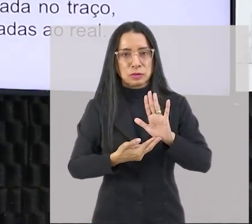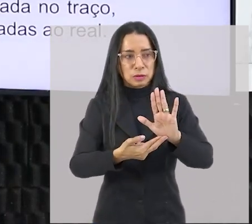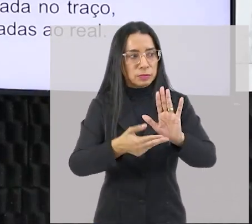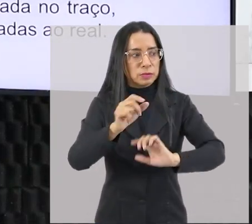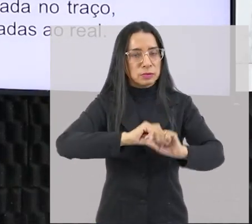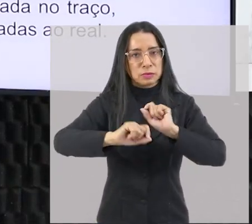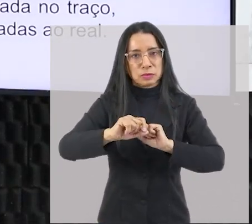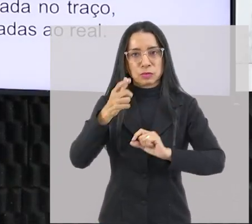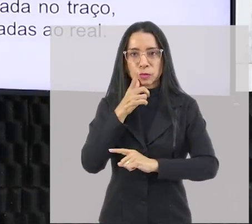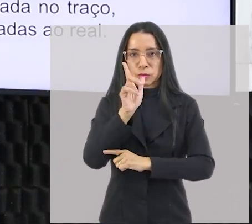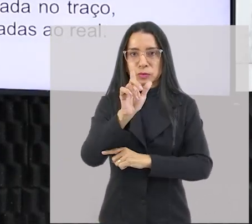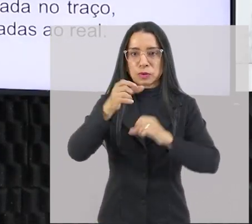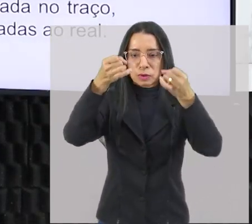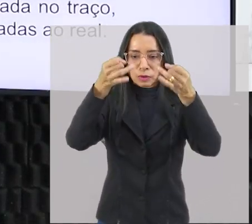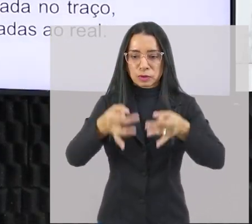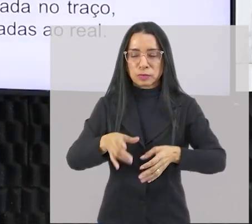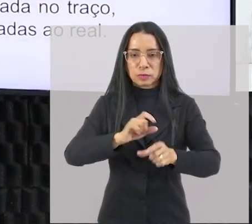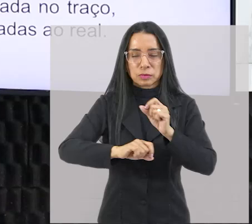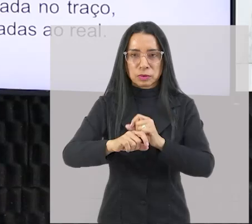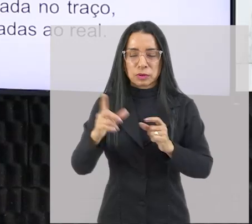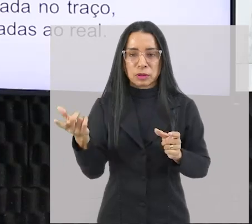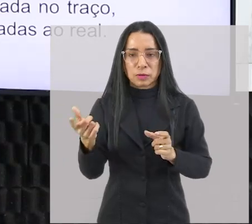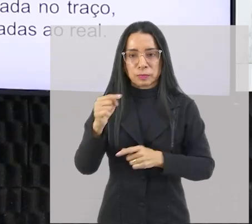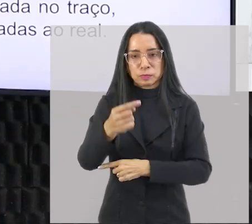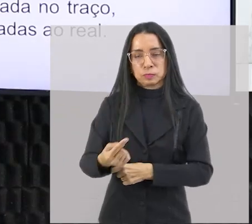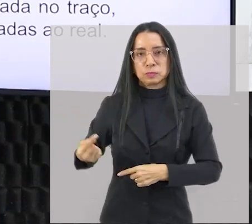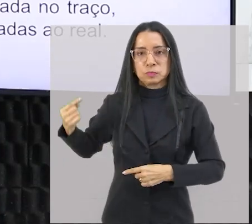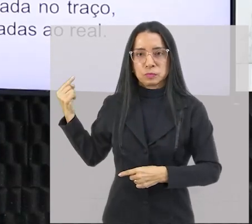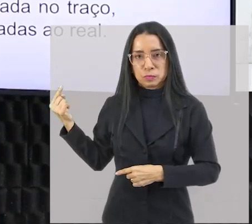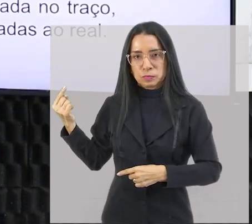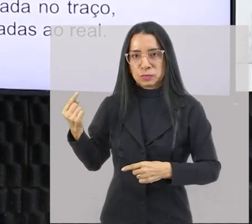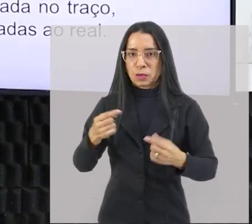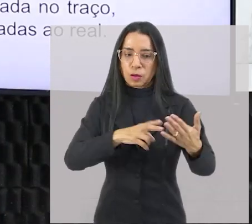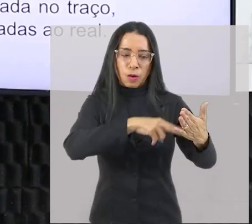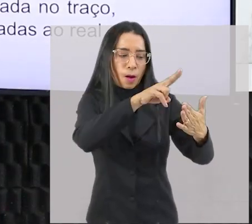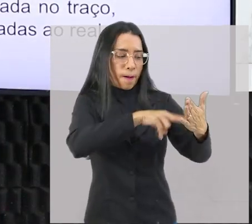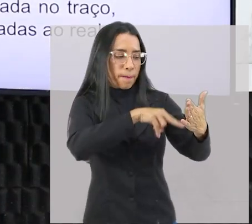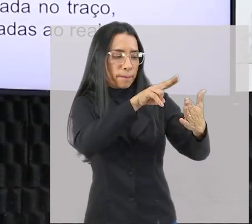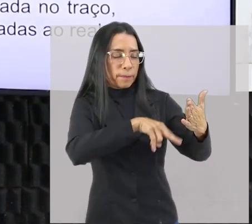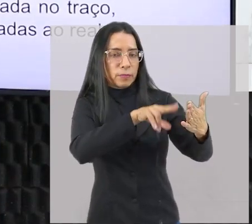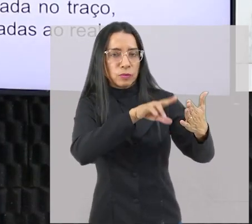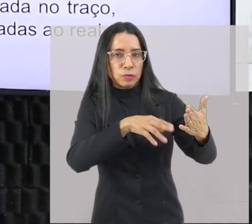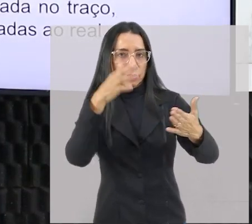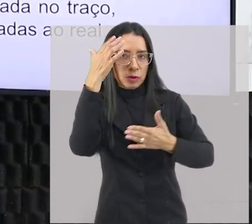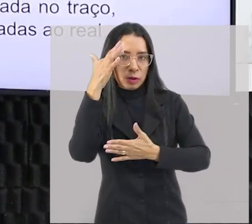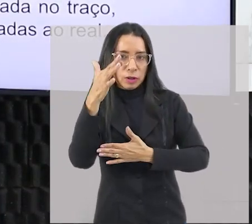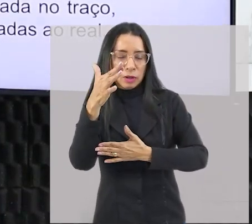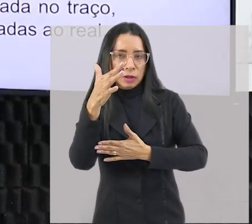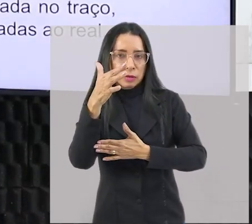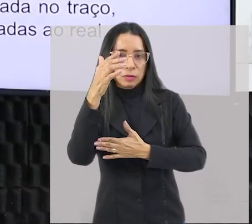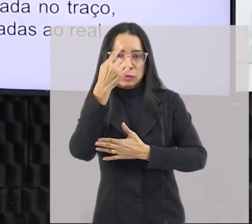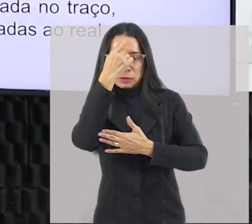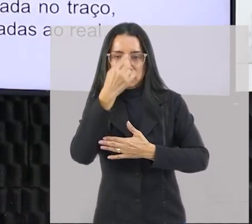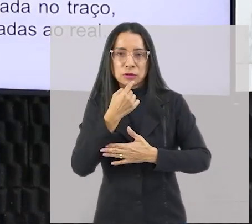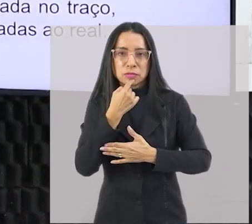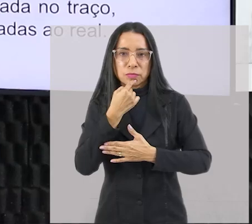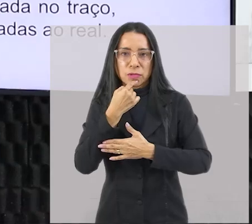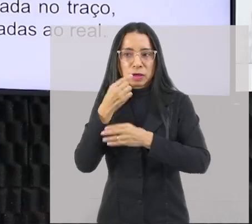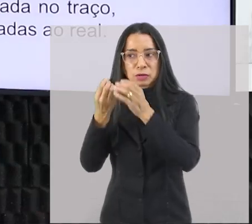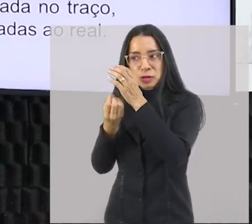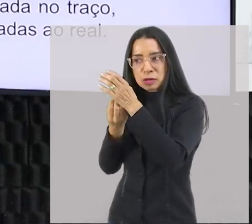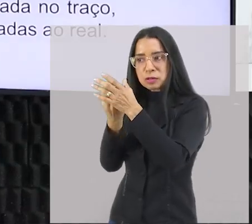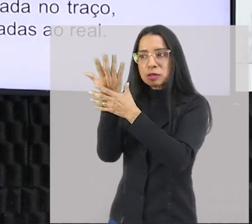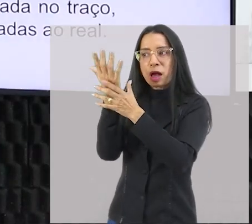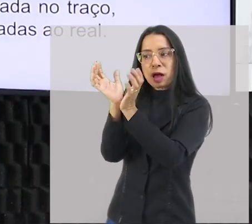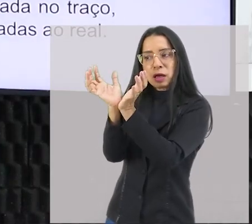representação daquilo que você não consegue explicar. O surrealismo é uma pintura onde as imagens saem do inconsciente e você não